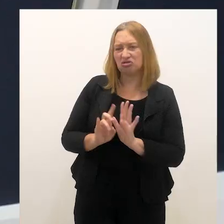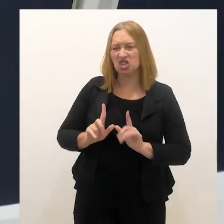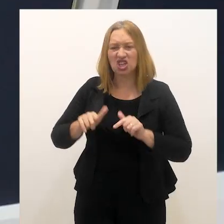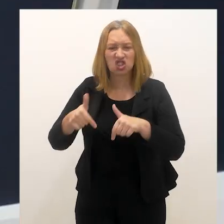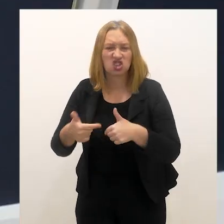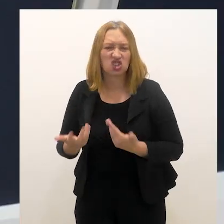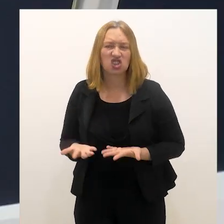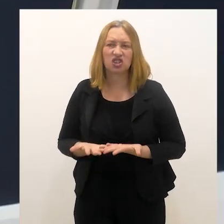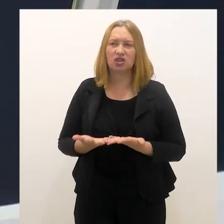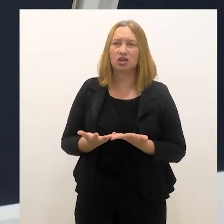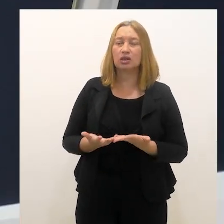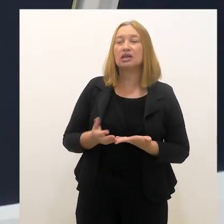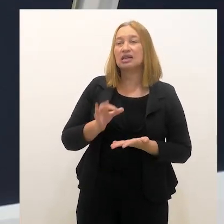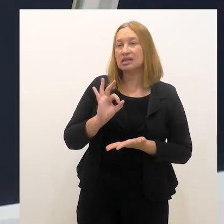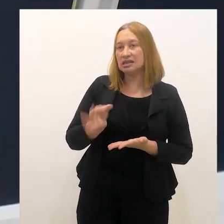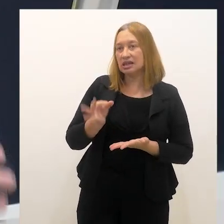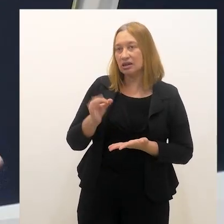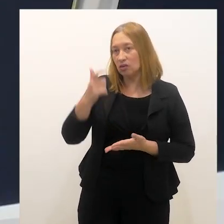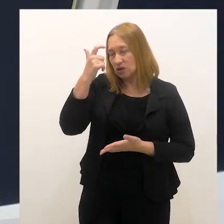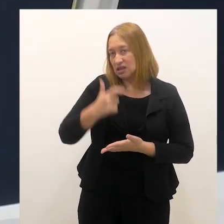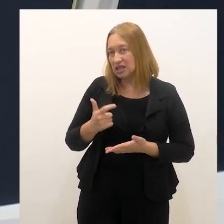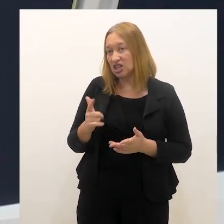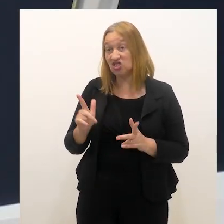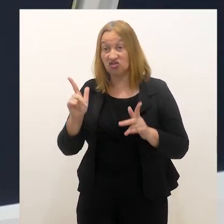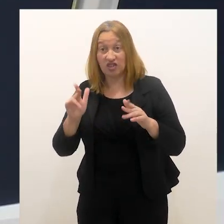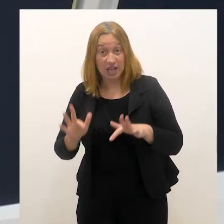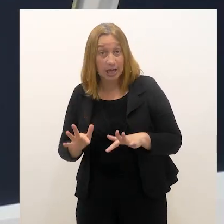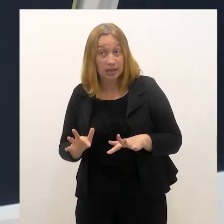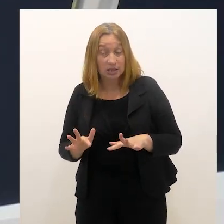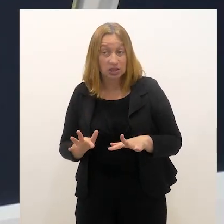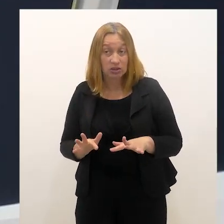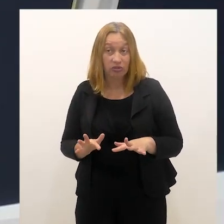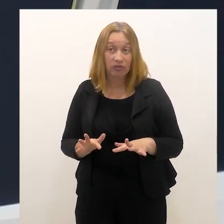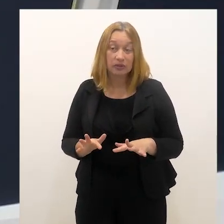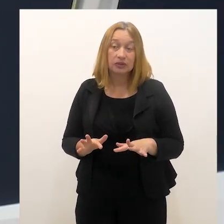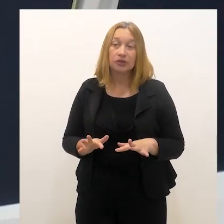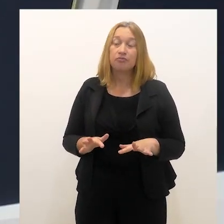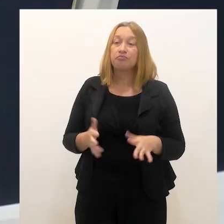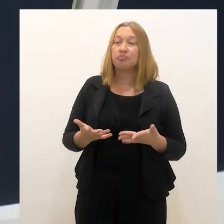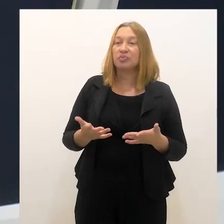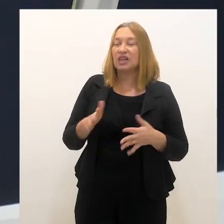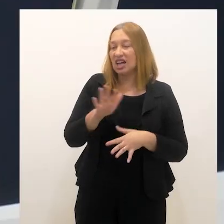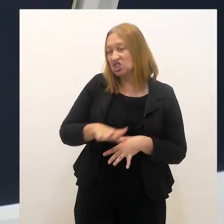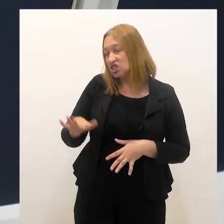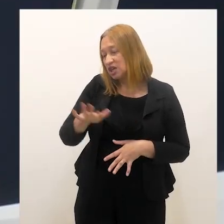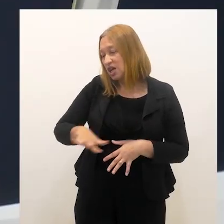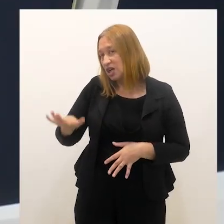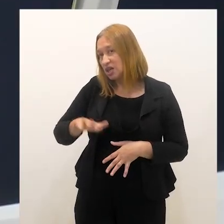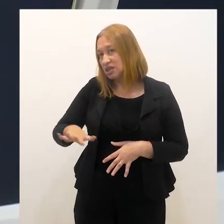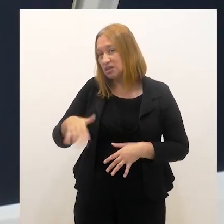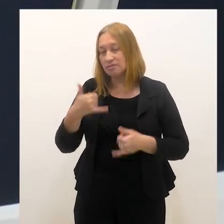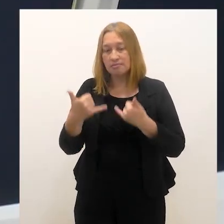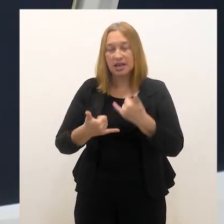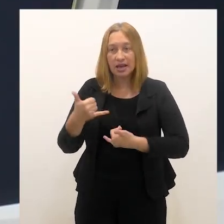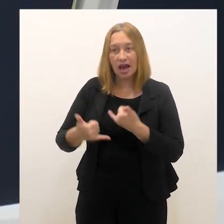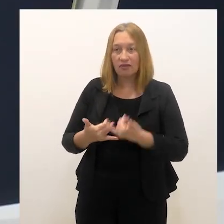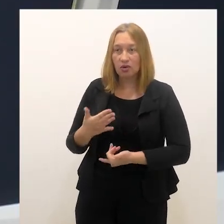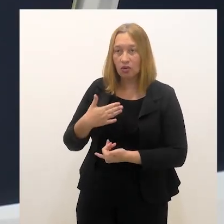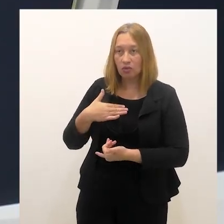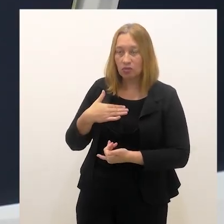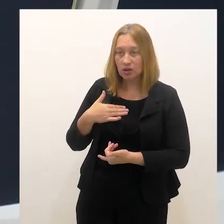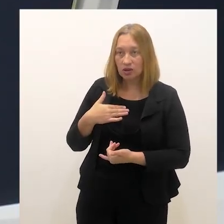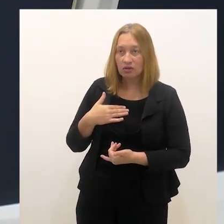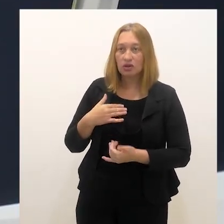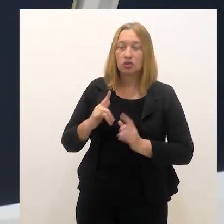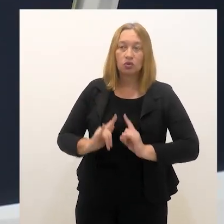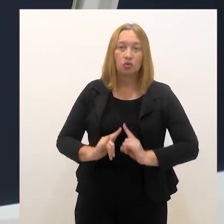ser. E justamente por eu ser diferente, as crianças que brincavam comigo